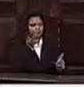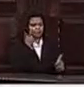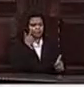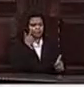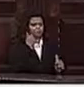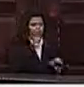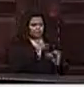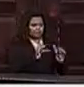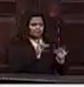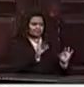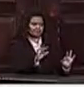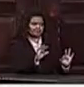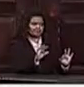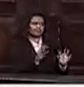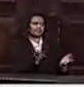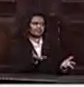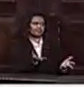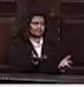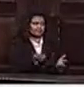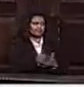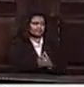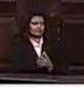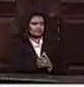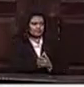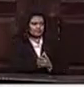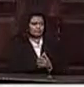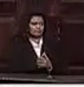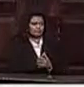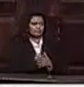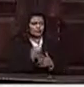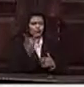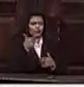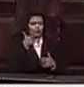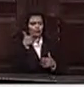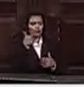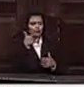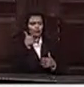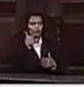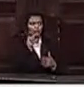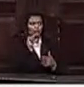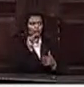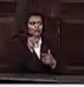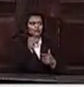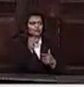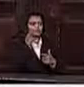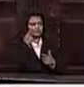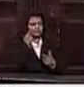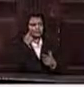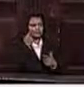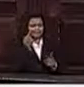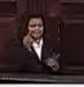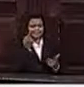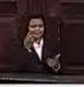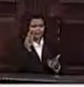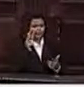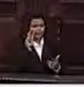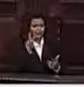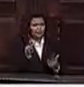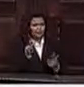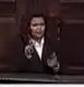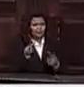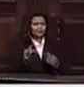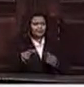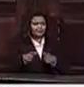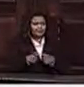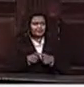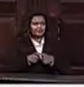São João uma carga chegando, sendo retirada e entrando na comunidade, um